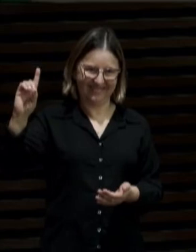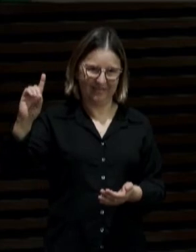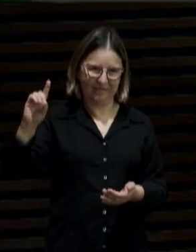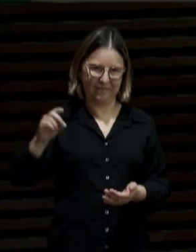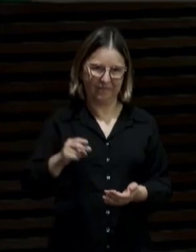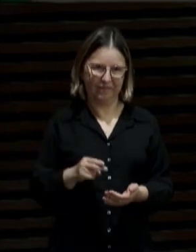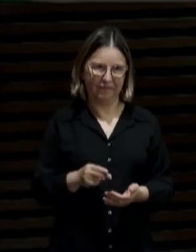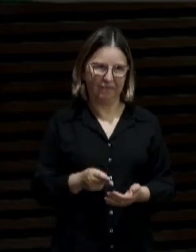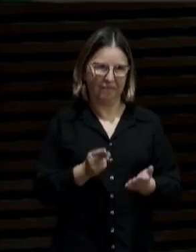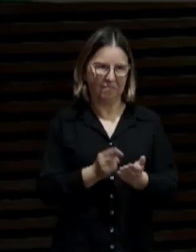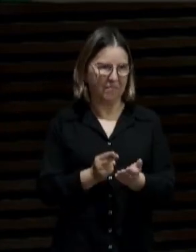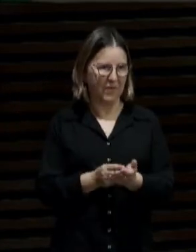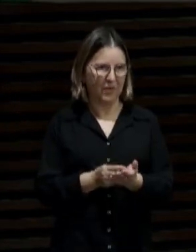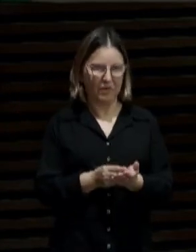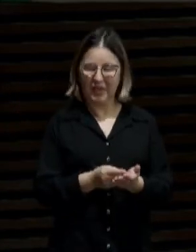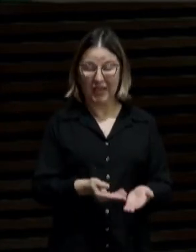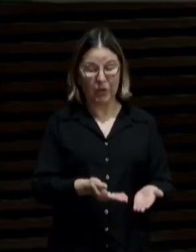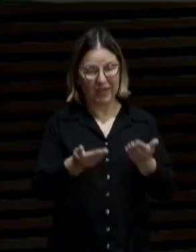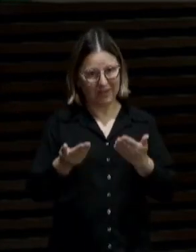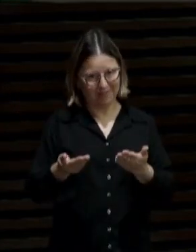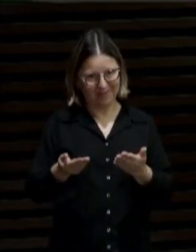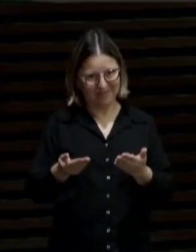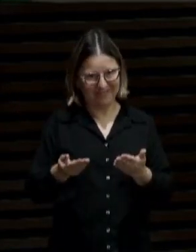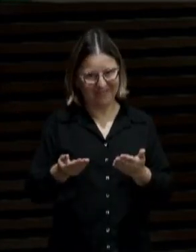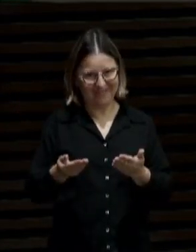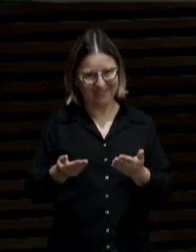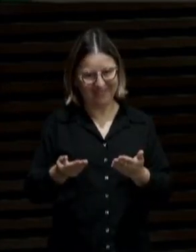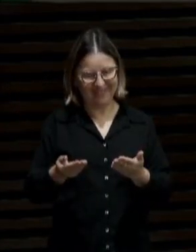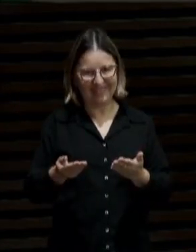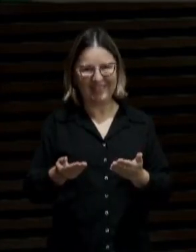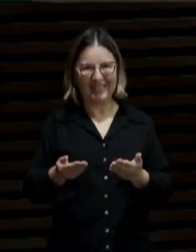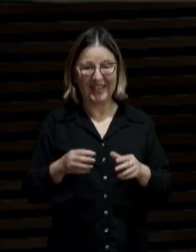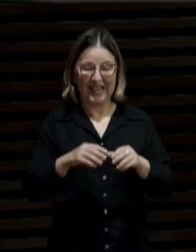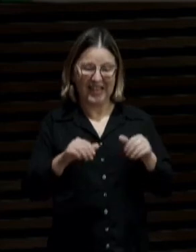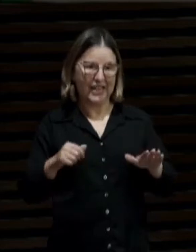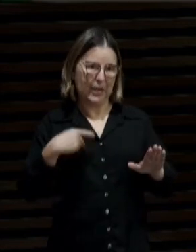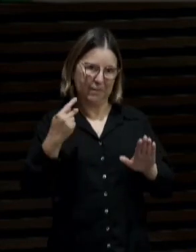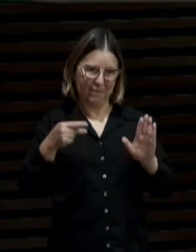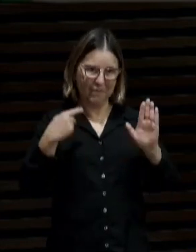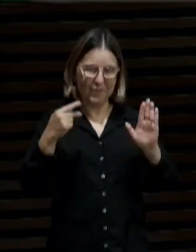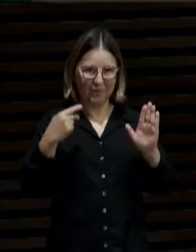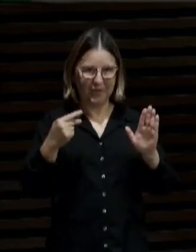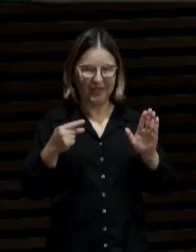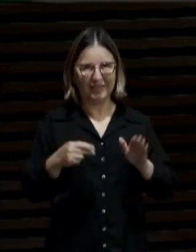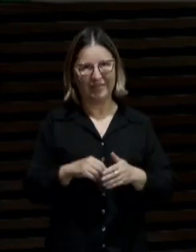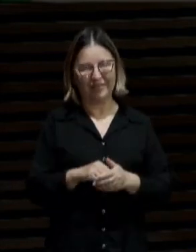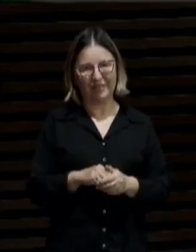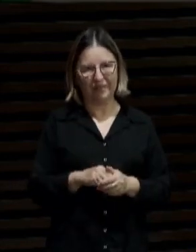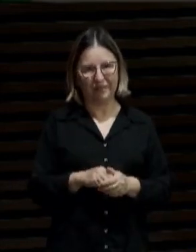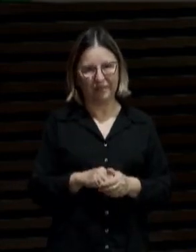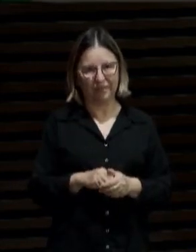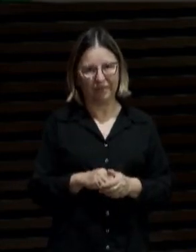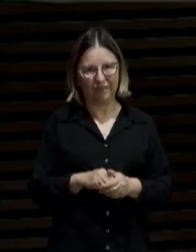não tivesse recebido a terra prometida, ele aspirava à sua pátria celestial. Ele não olhou para a promessa